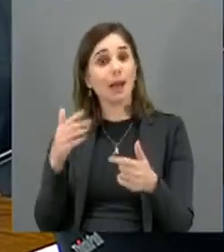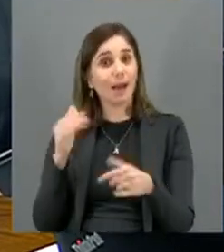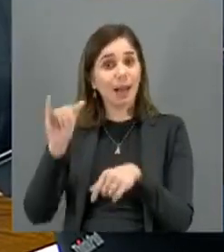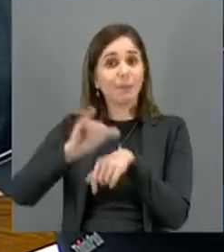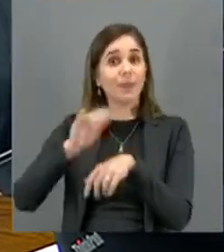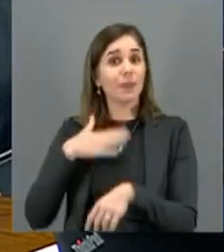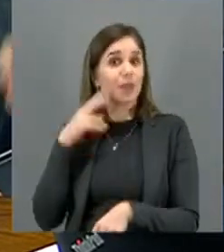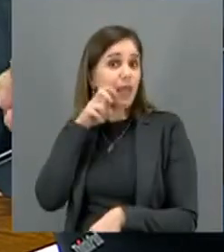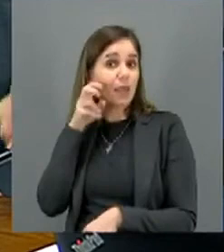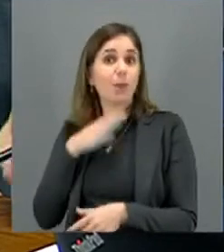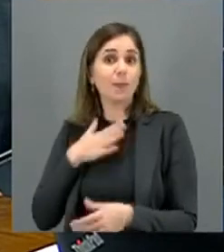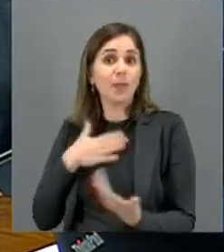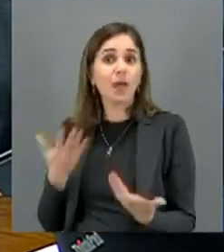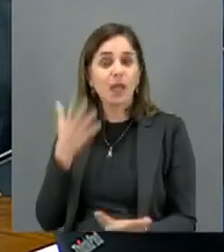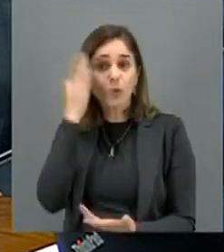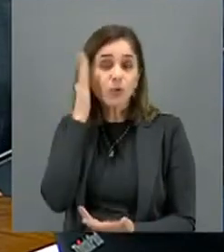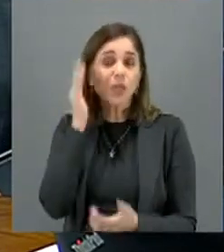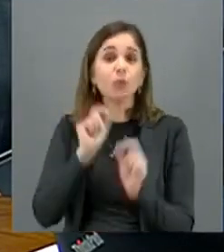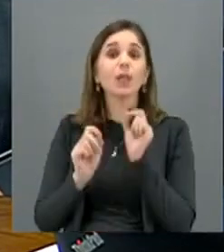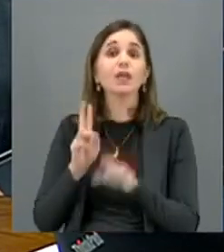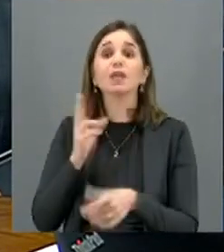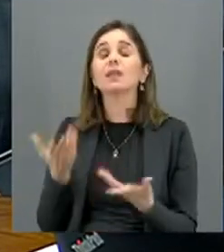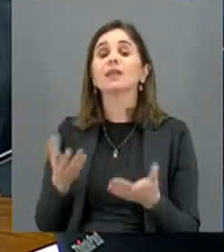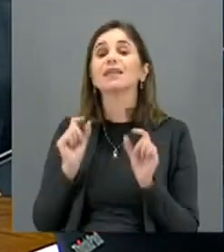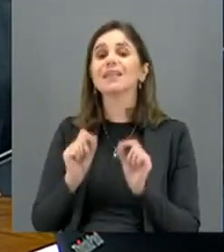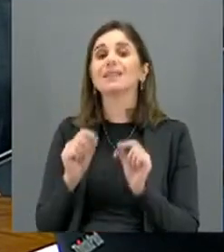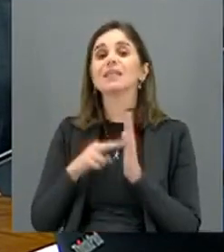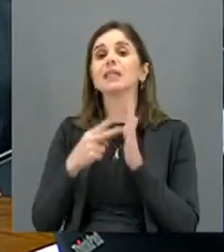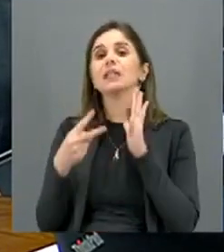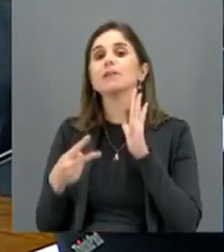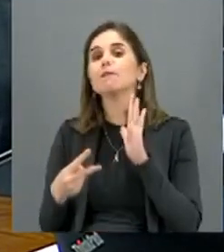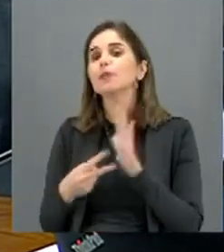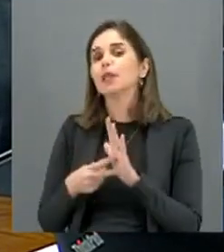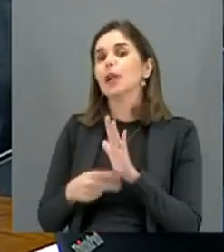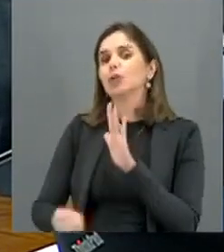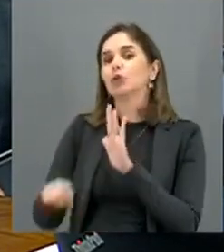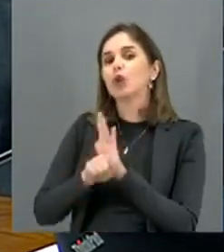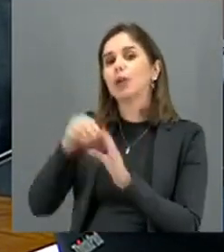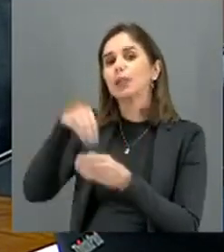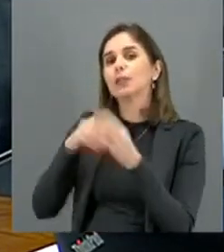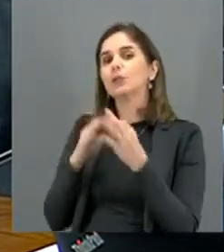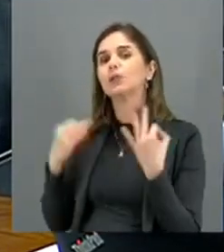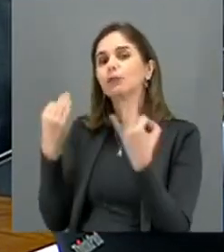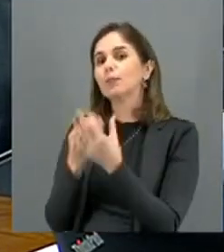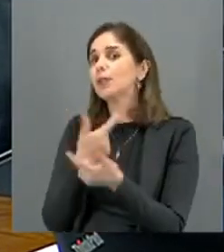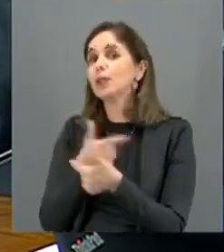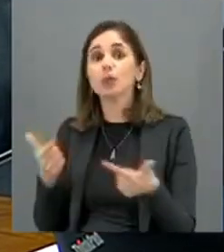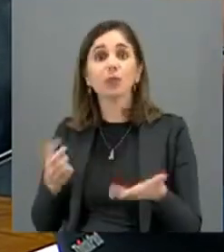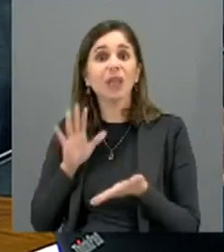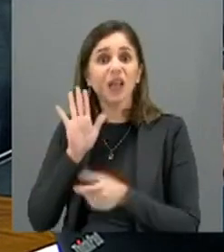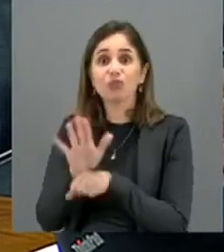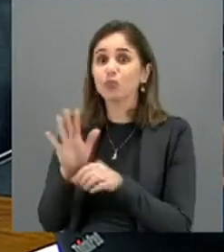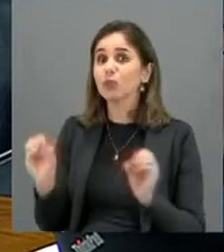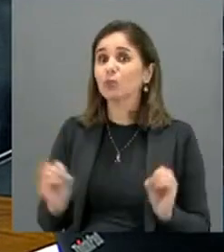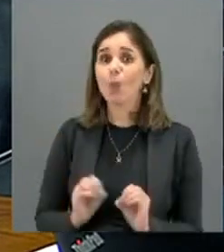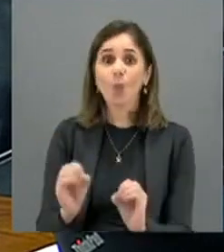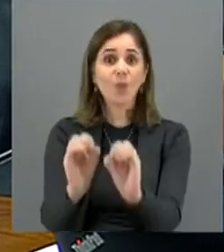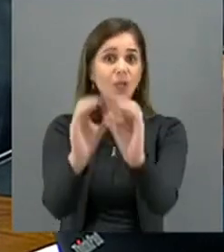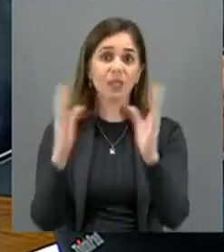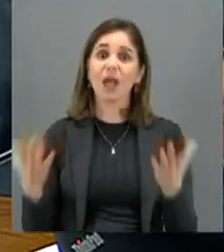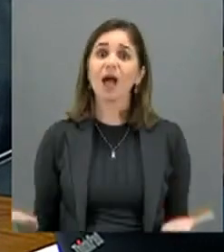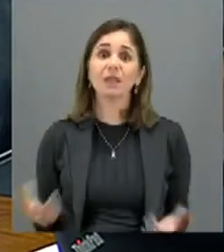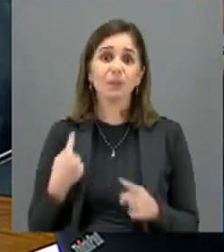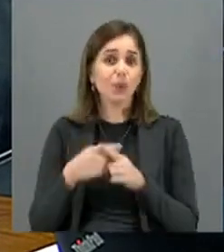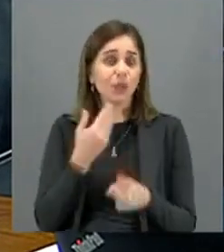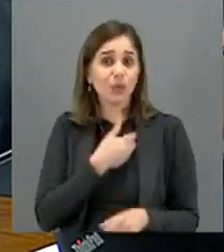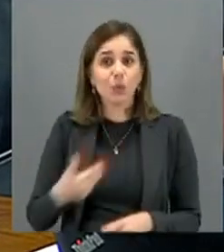que é o problema da droga para a família que não tem a quem socorrer. Nós vivemos num ciclo vicioso que não se completa porque o